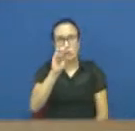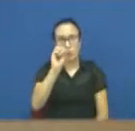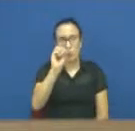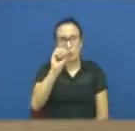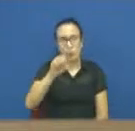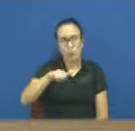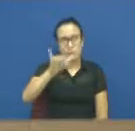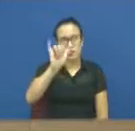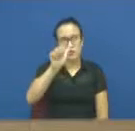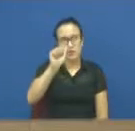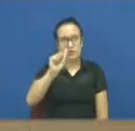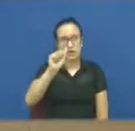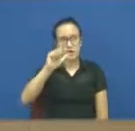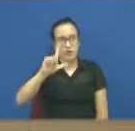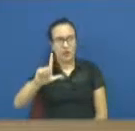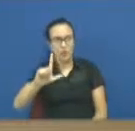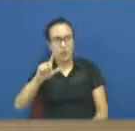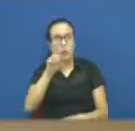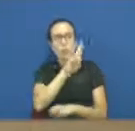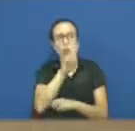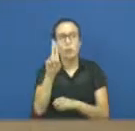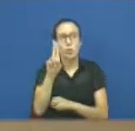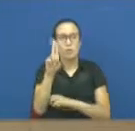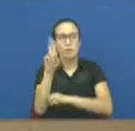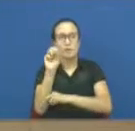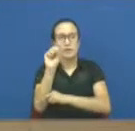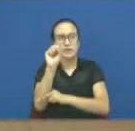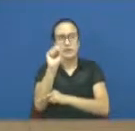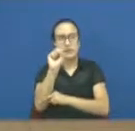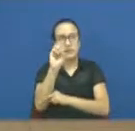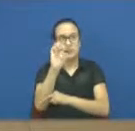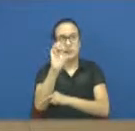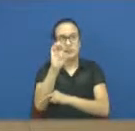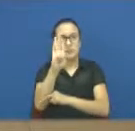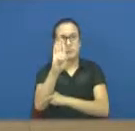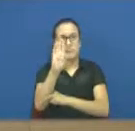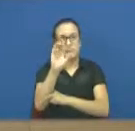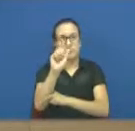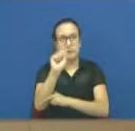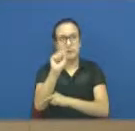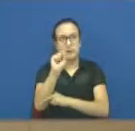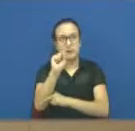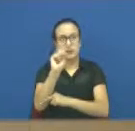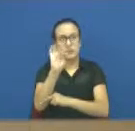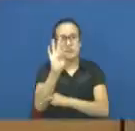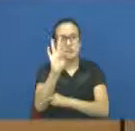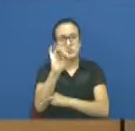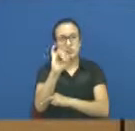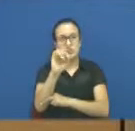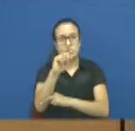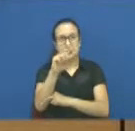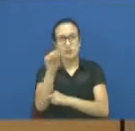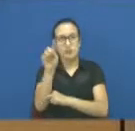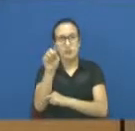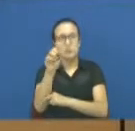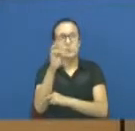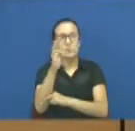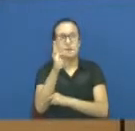nobre vereador Newton César dos Santos, que perpetua o nome de Sebastião Teixeira à Rua